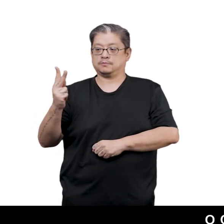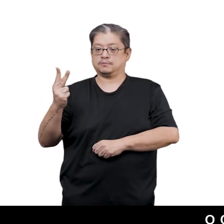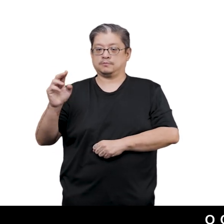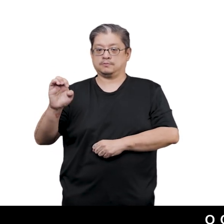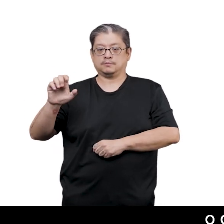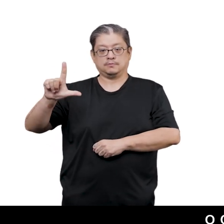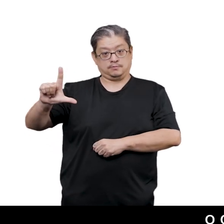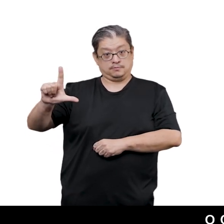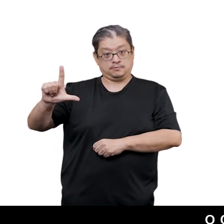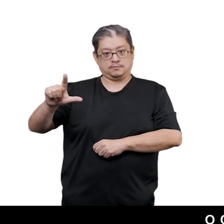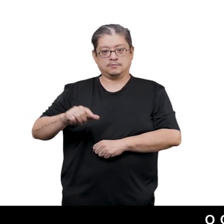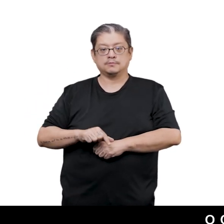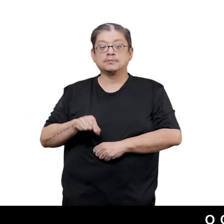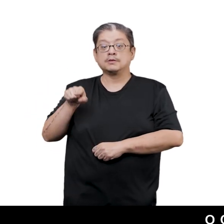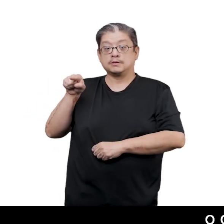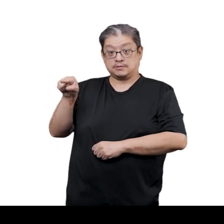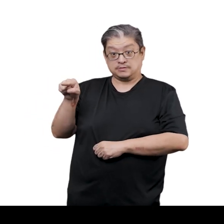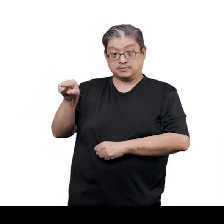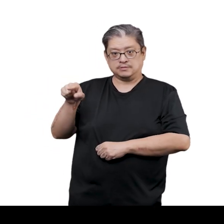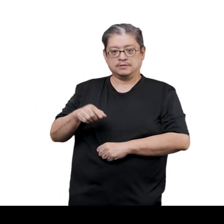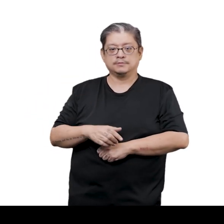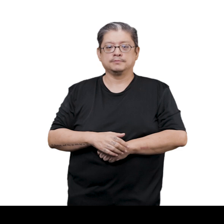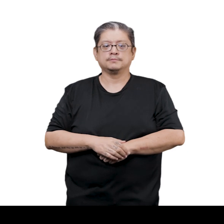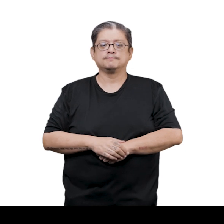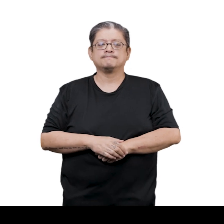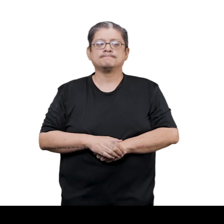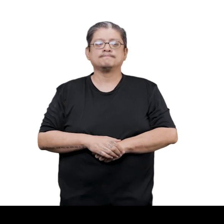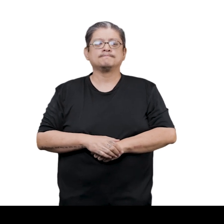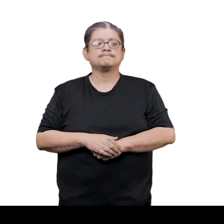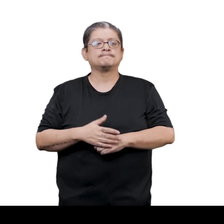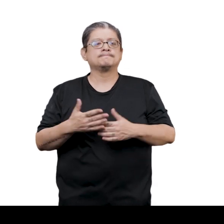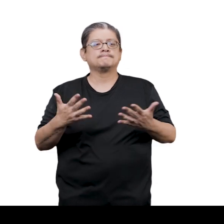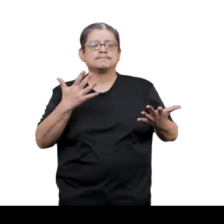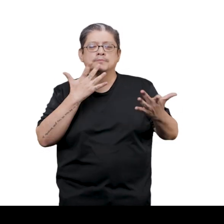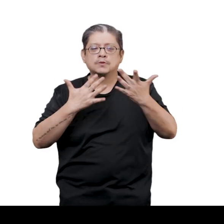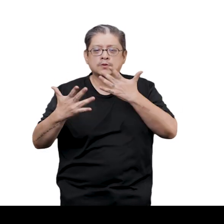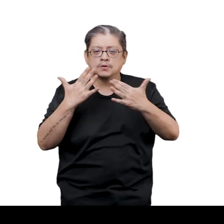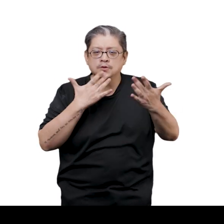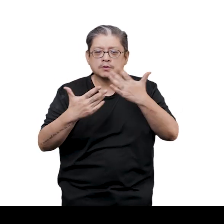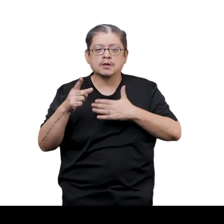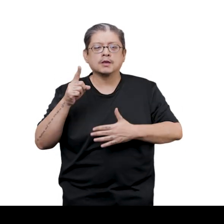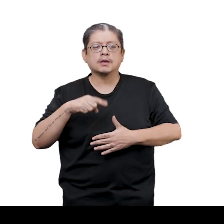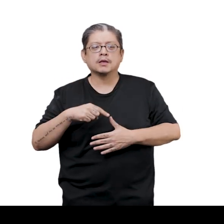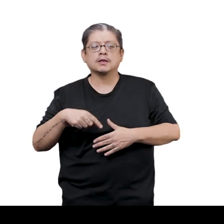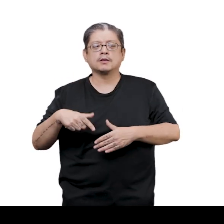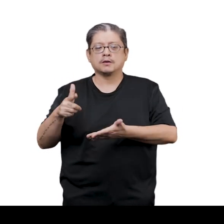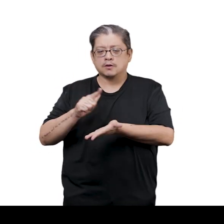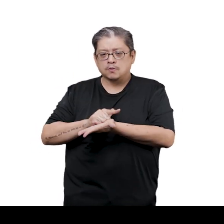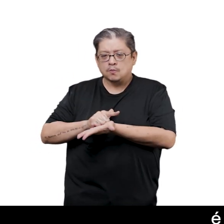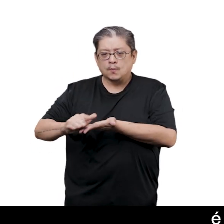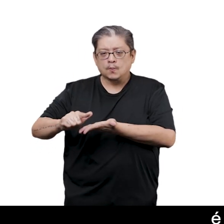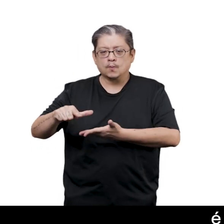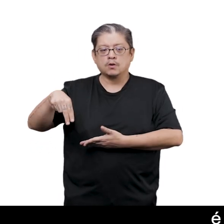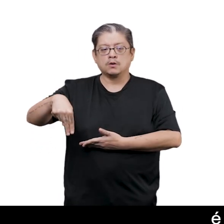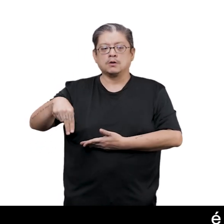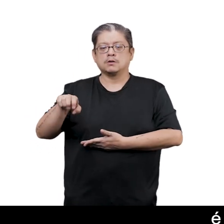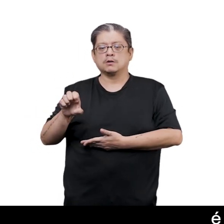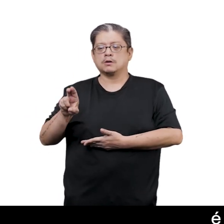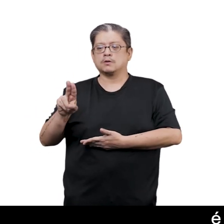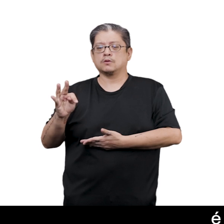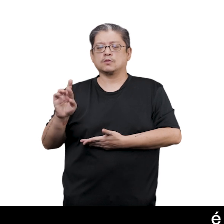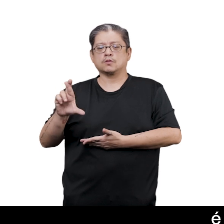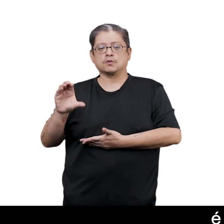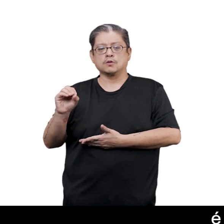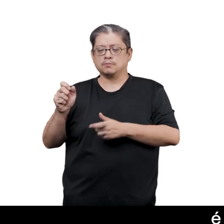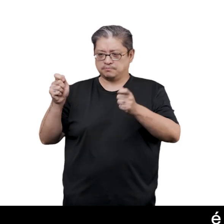1786 a 1889, chamava esses tons de neutros. Nesta pintura, é possível